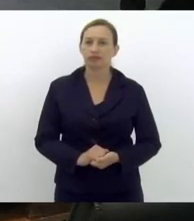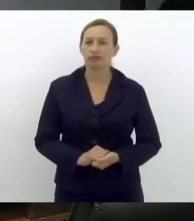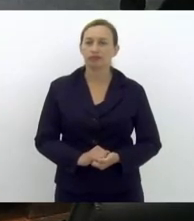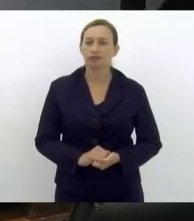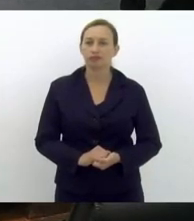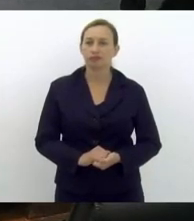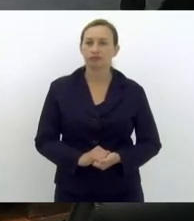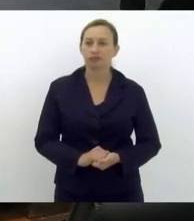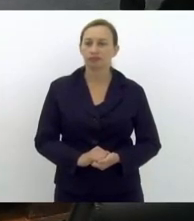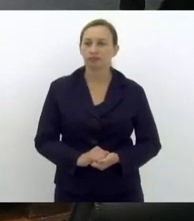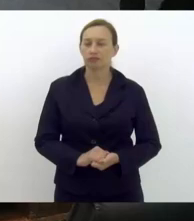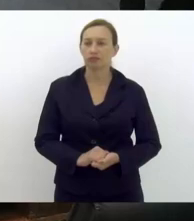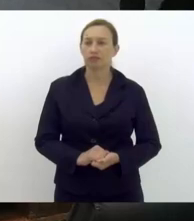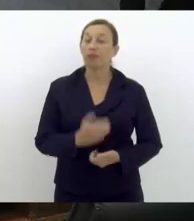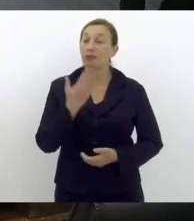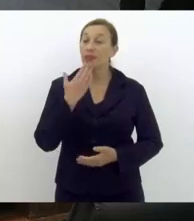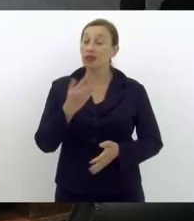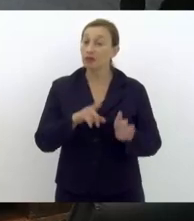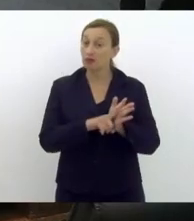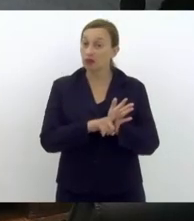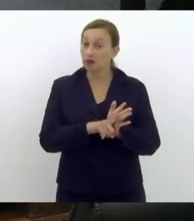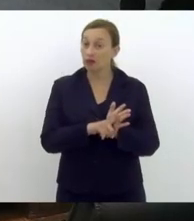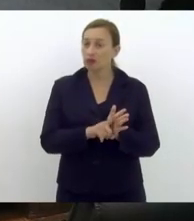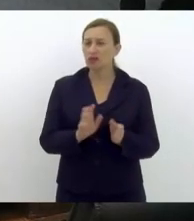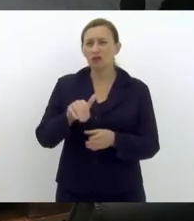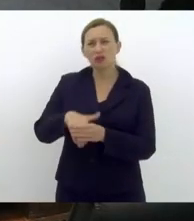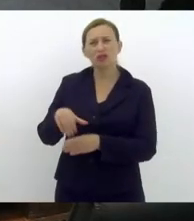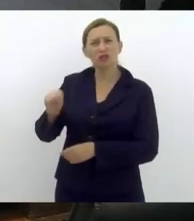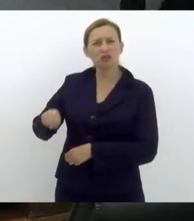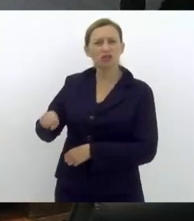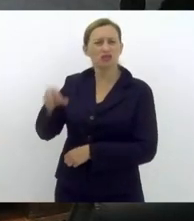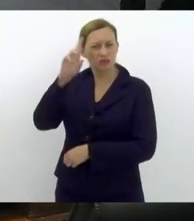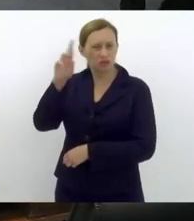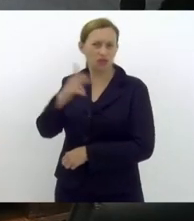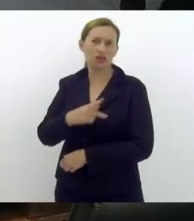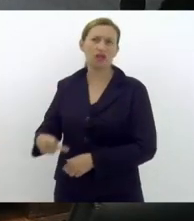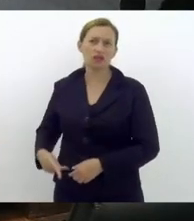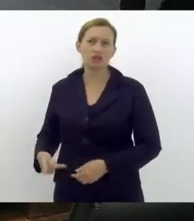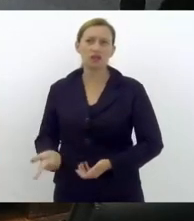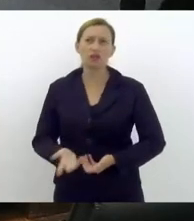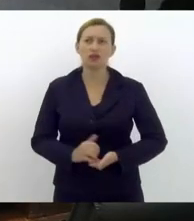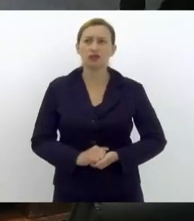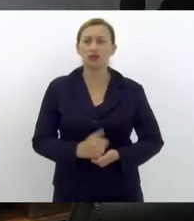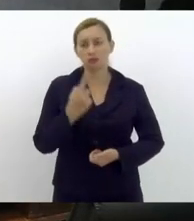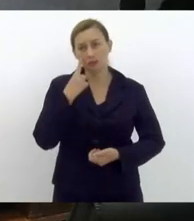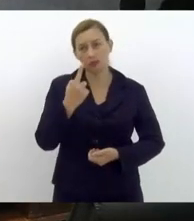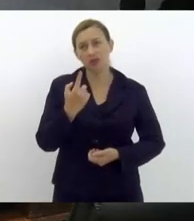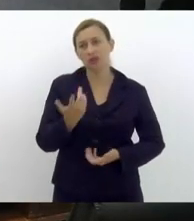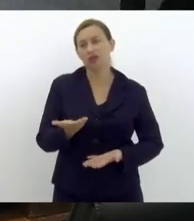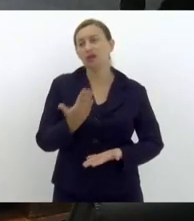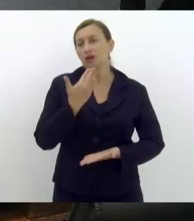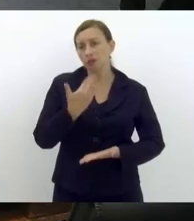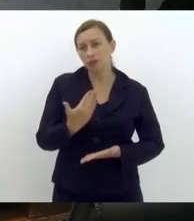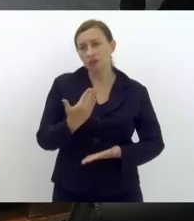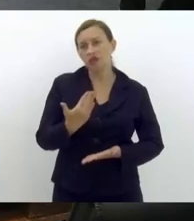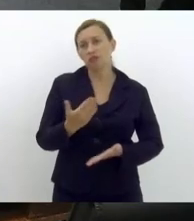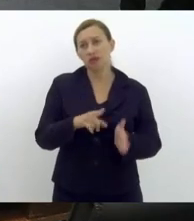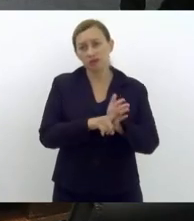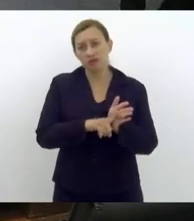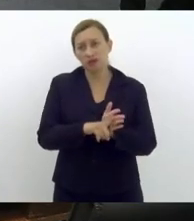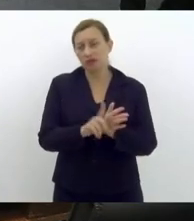Senhor presidente, eu pedi a verificação, estou votando sim, viu, senhor presidente? Quem pediu a verificação não saiu do plenário, não.